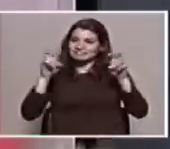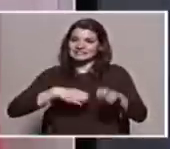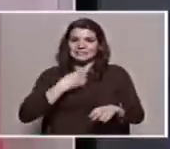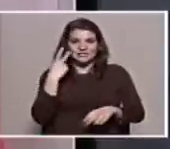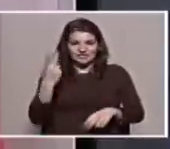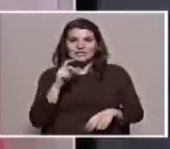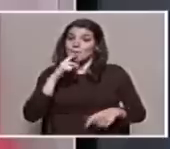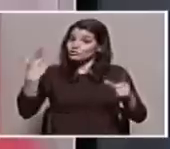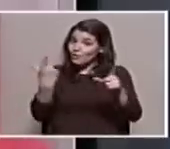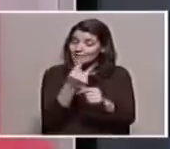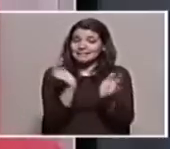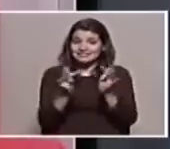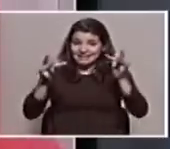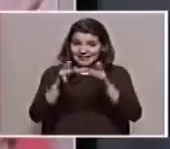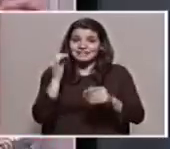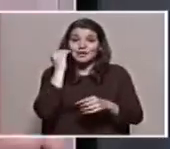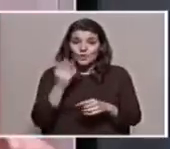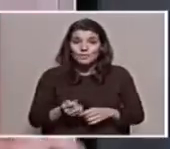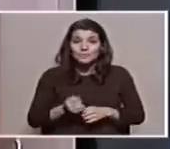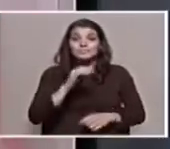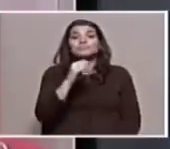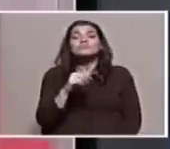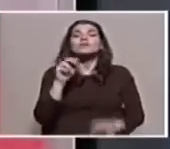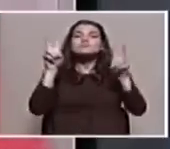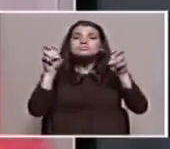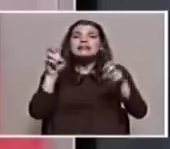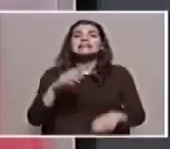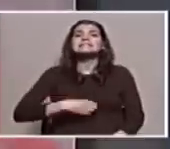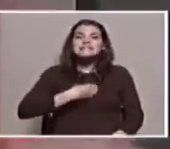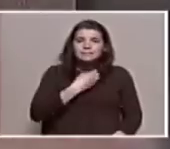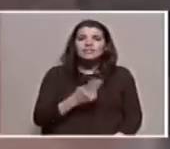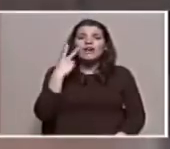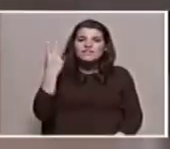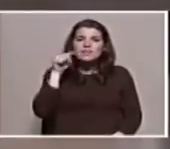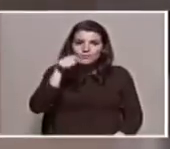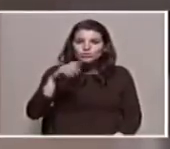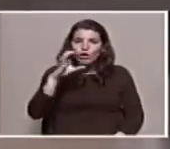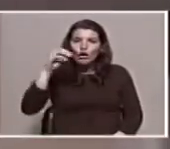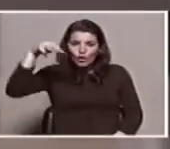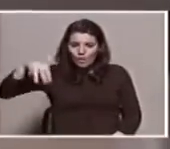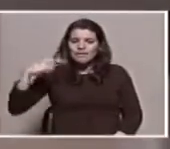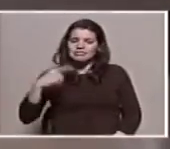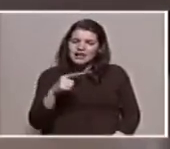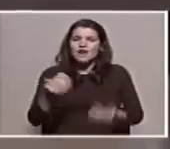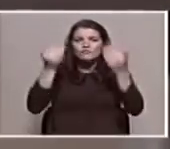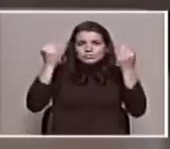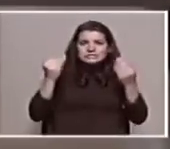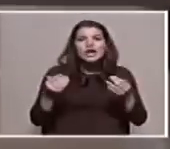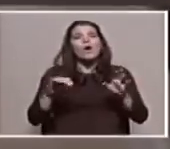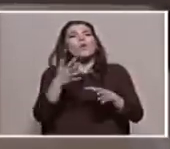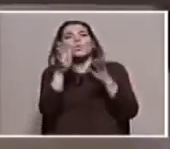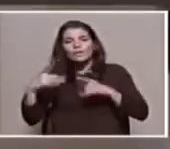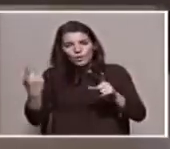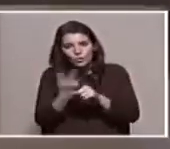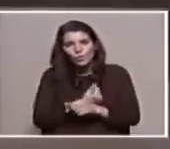sabe pode comprar online através do site sentimentos de umavida.com e tem e tem lá a informação toda que é necessário os pontos de venda